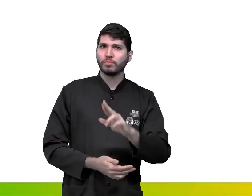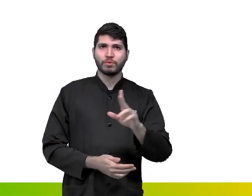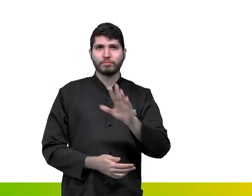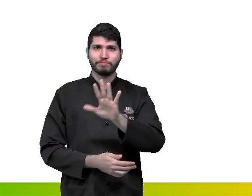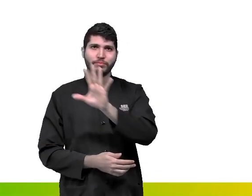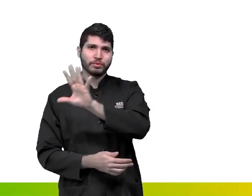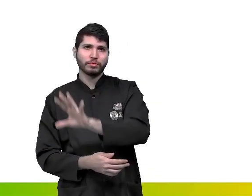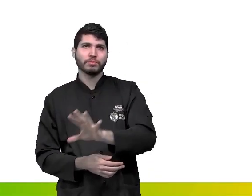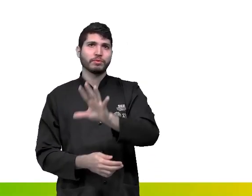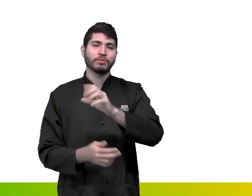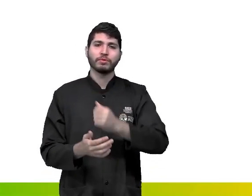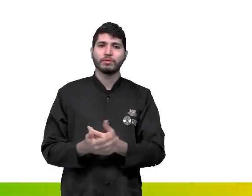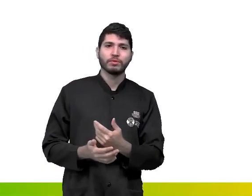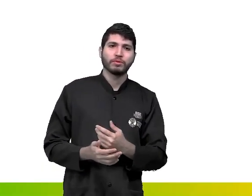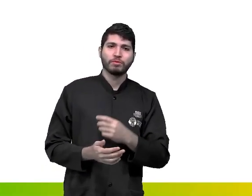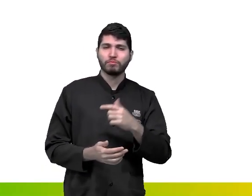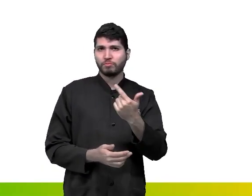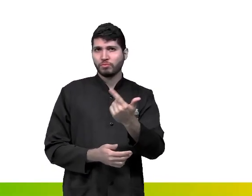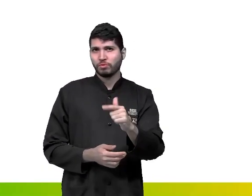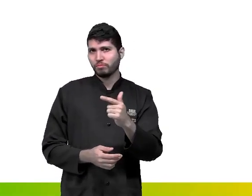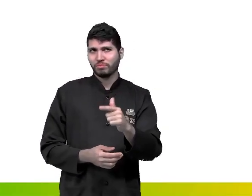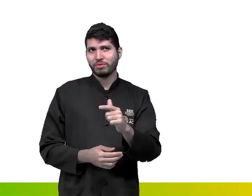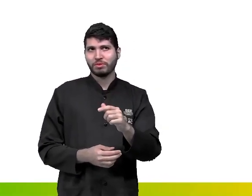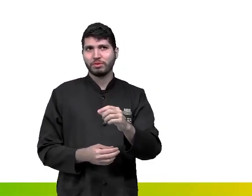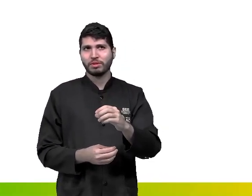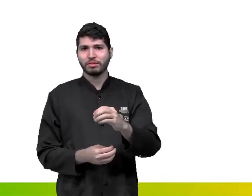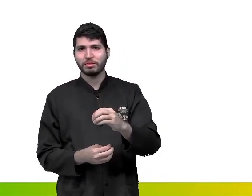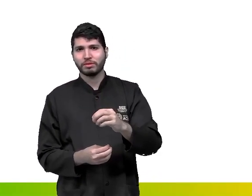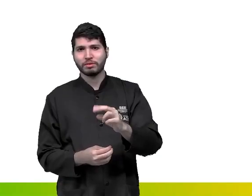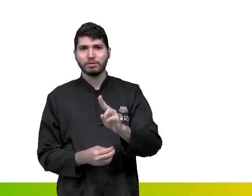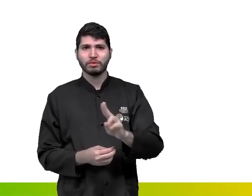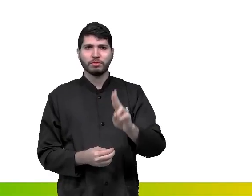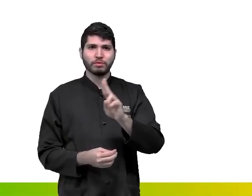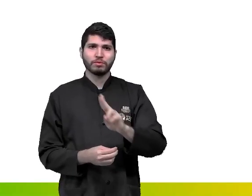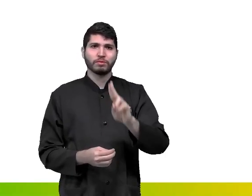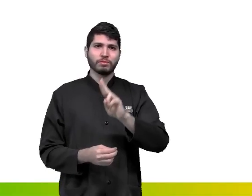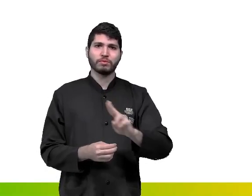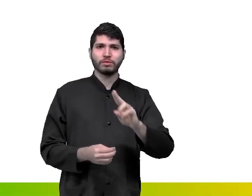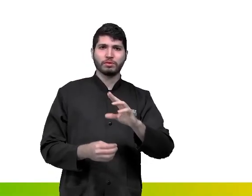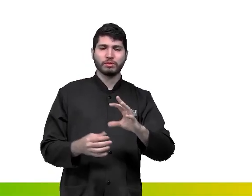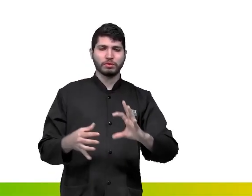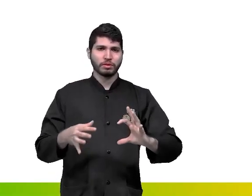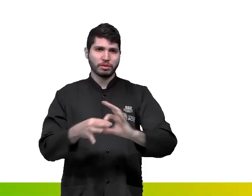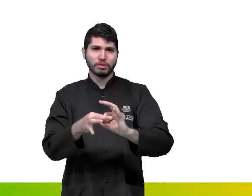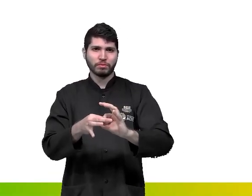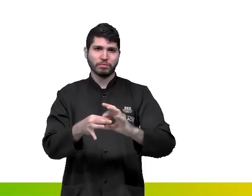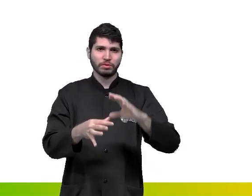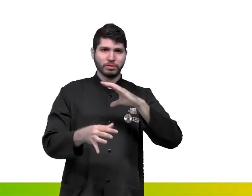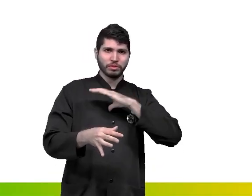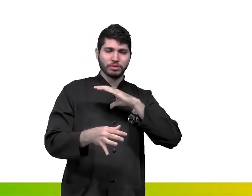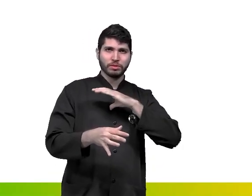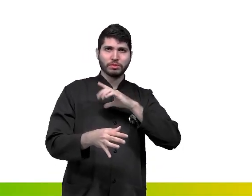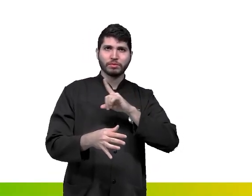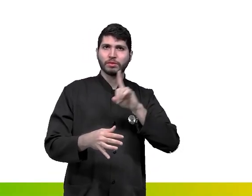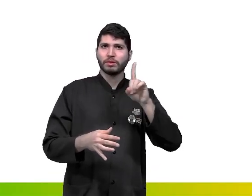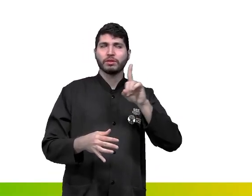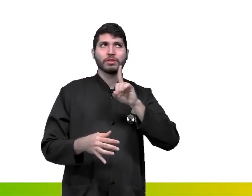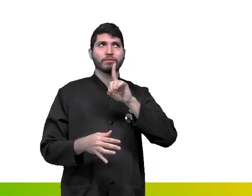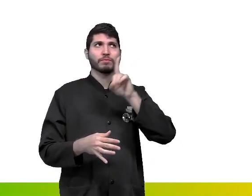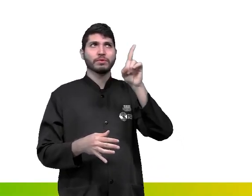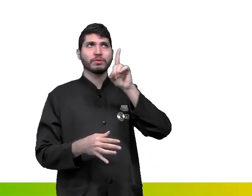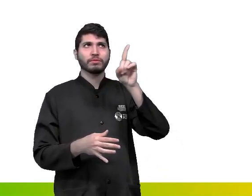portunhol geralmente não acontece aqui, não é amplamente, vale ressaltar, amplamente, porque ali no Camelô, que a gente